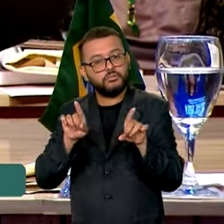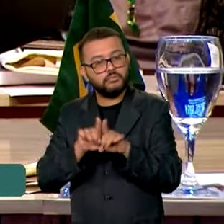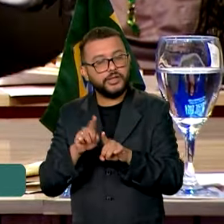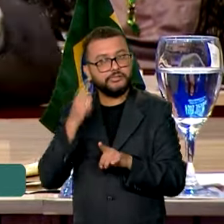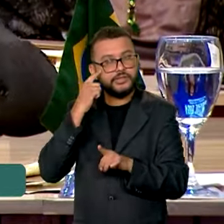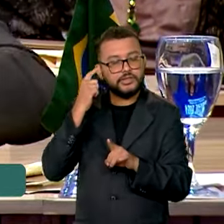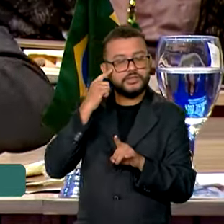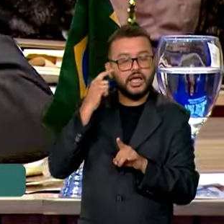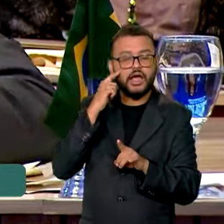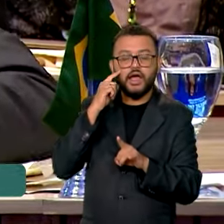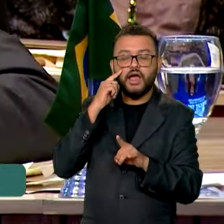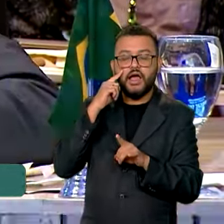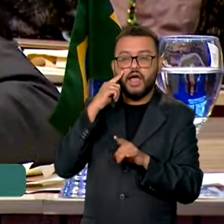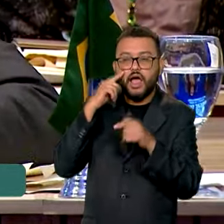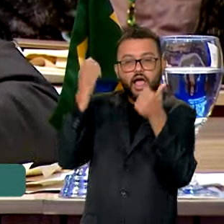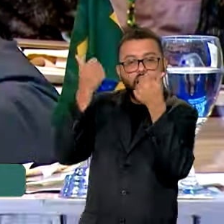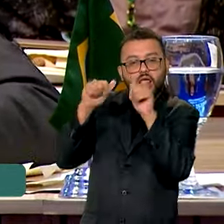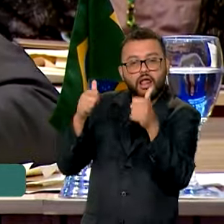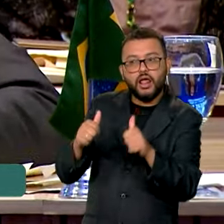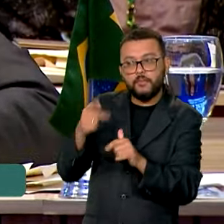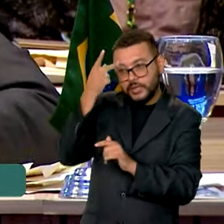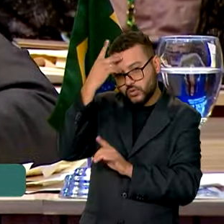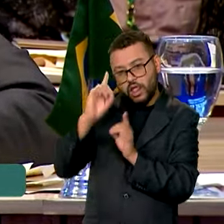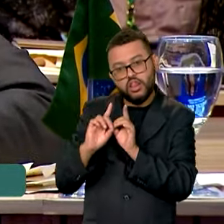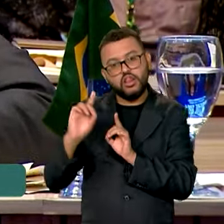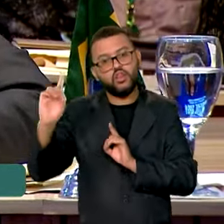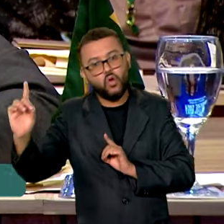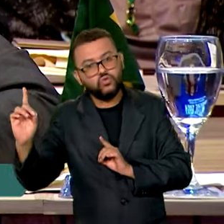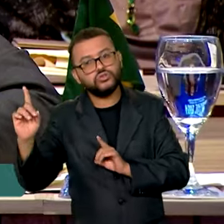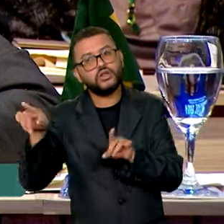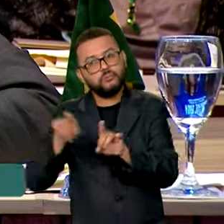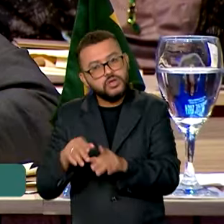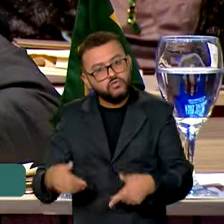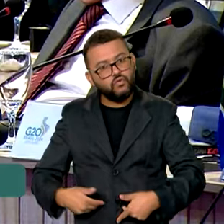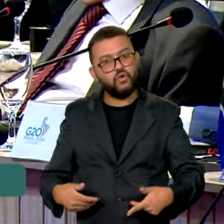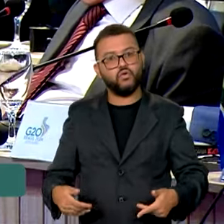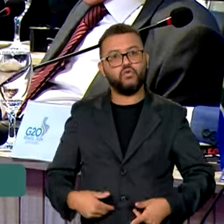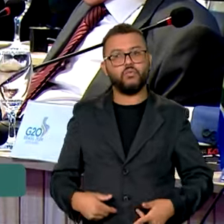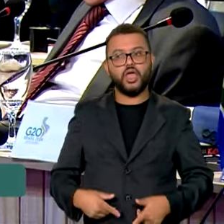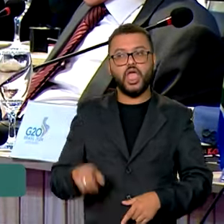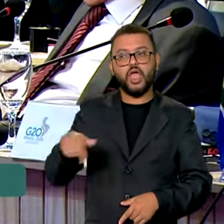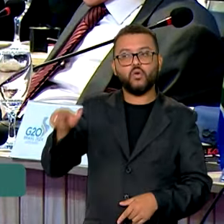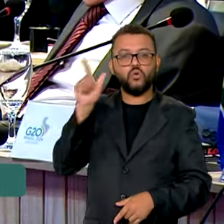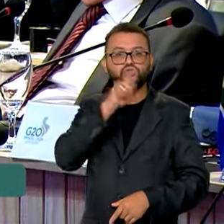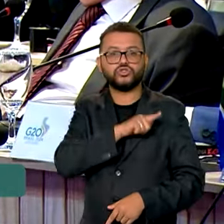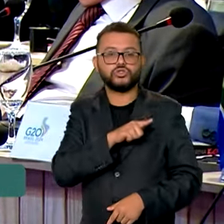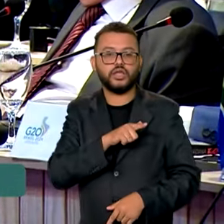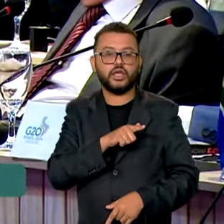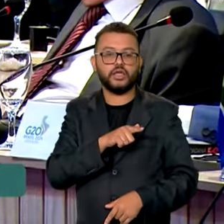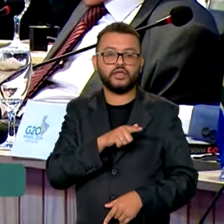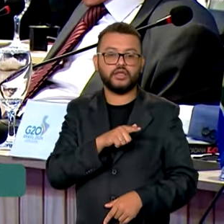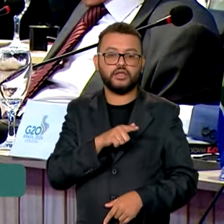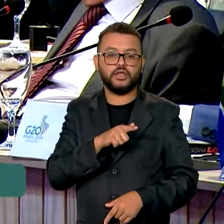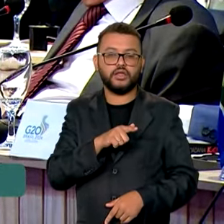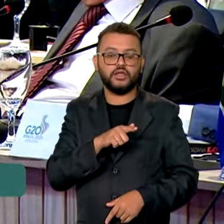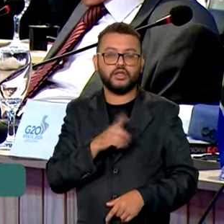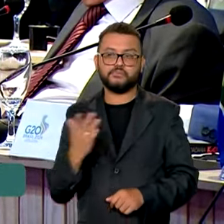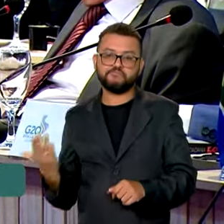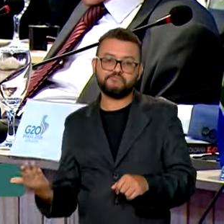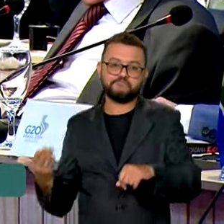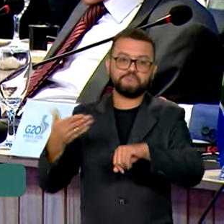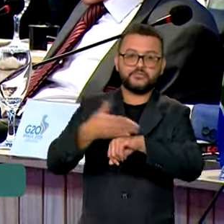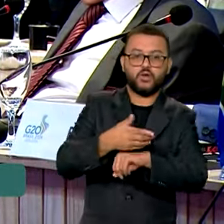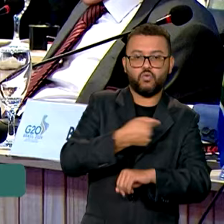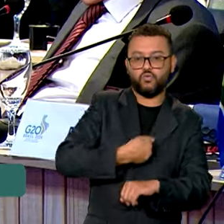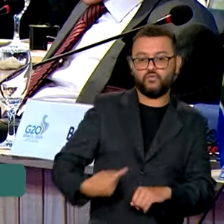uma radiografia e olhar aqueles que estão distantes, aqueles que não conseguem chegar perto dos palácios,